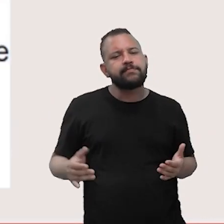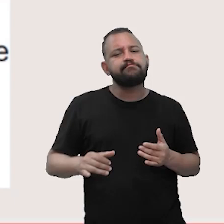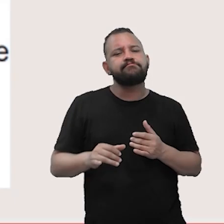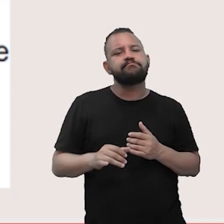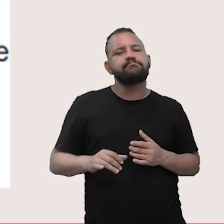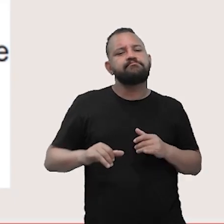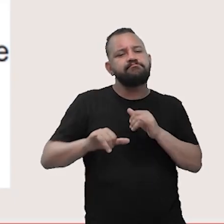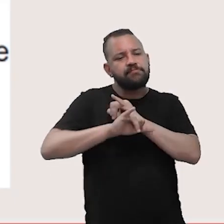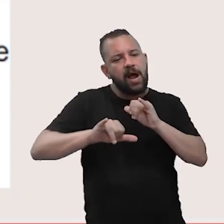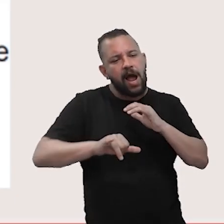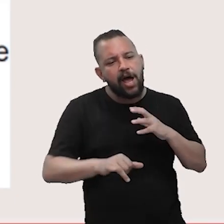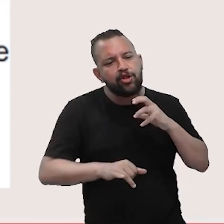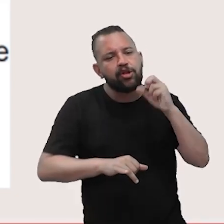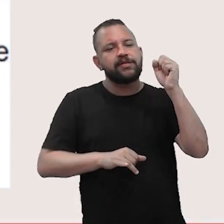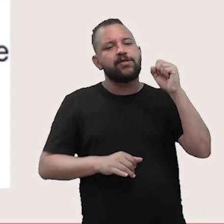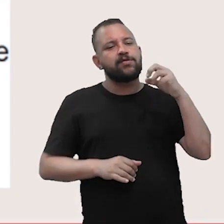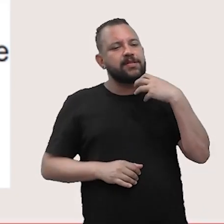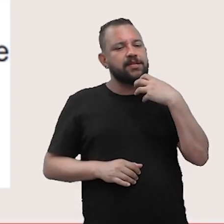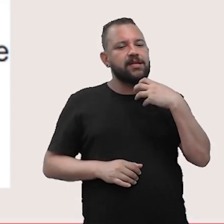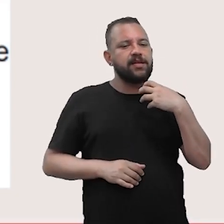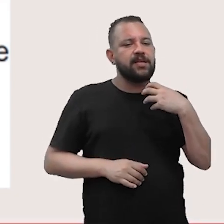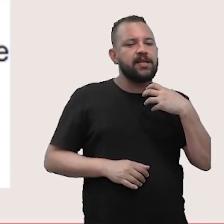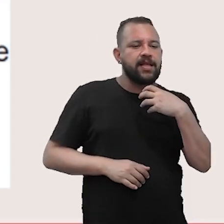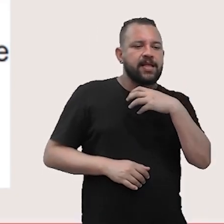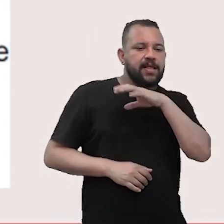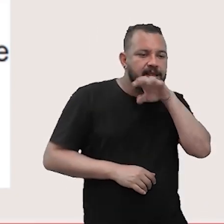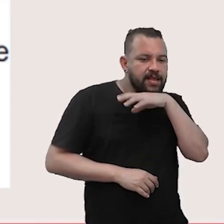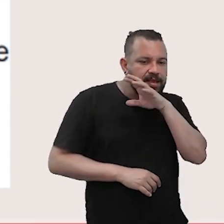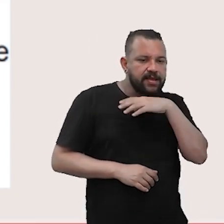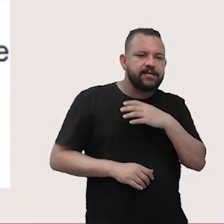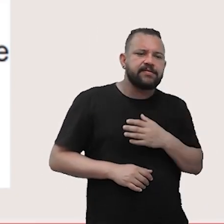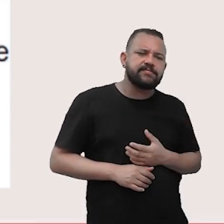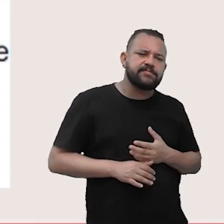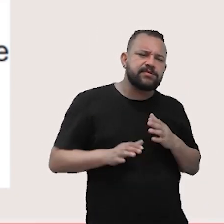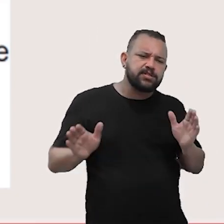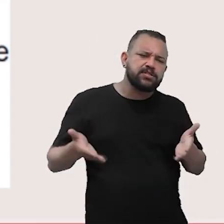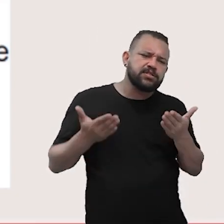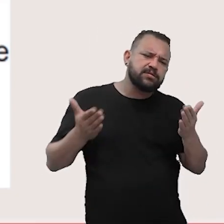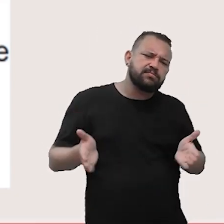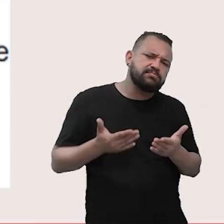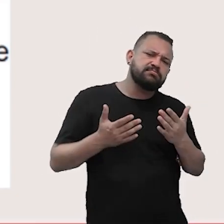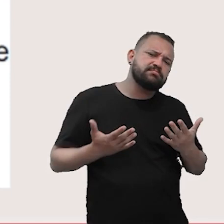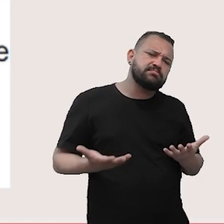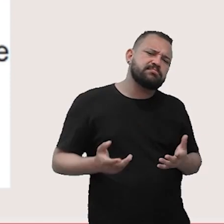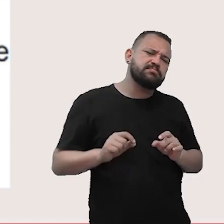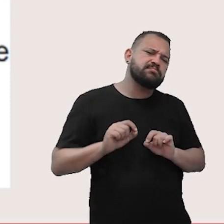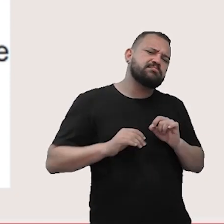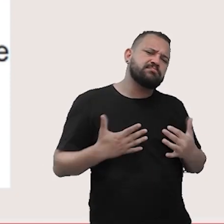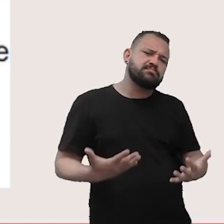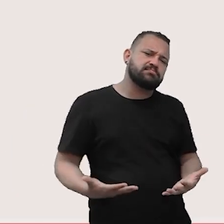de animais. Promove a campanha. O que promove a campanha?